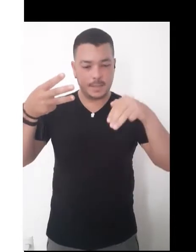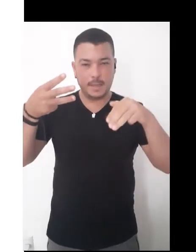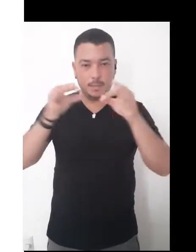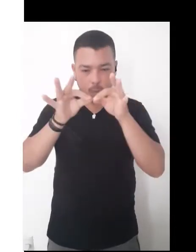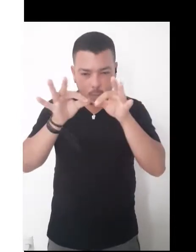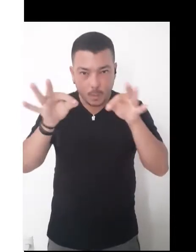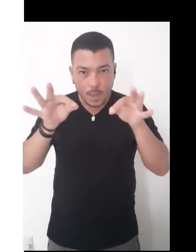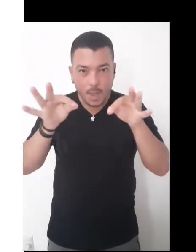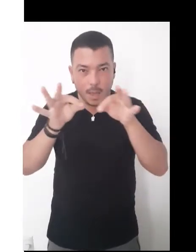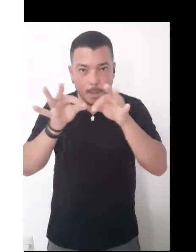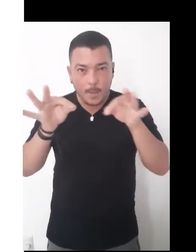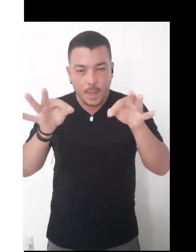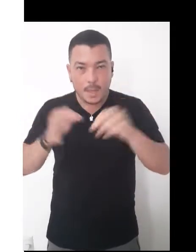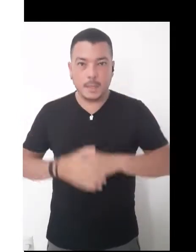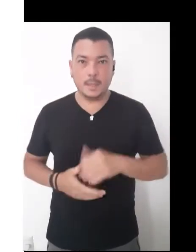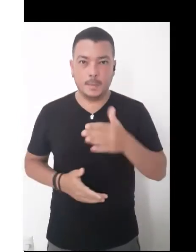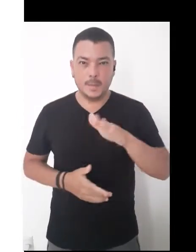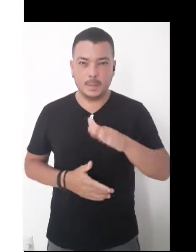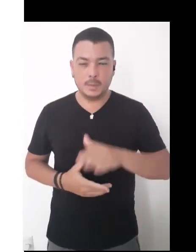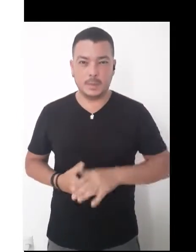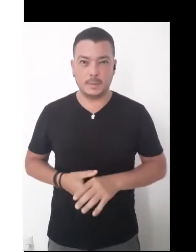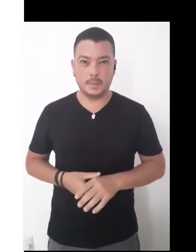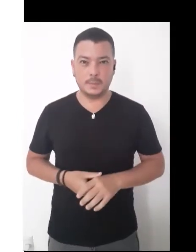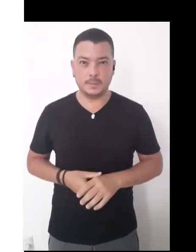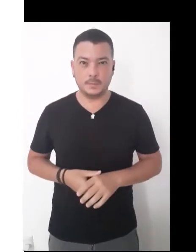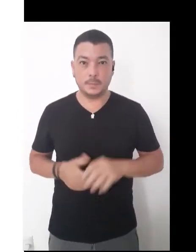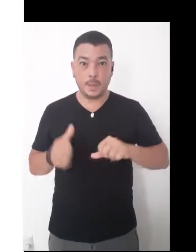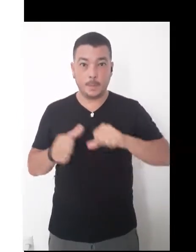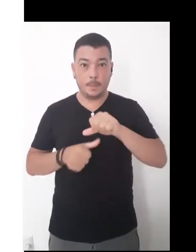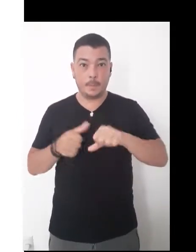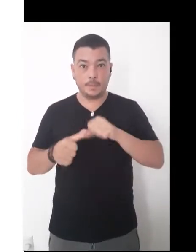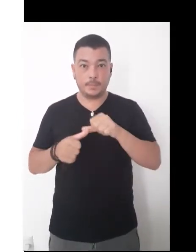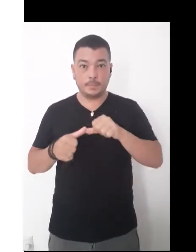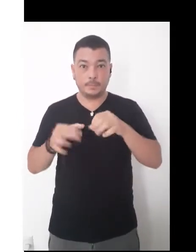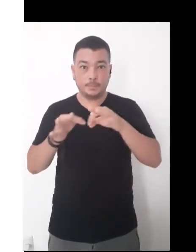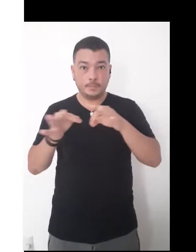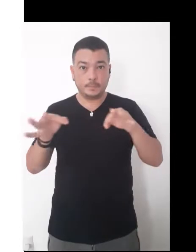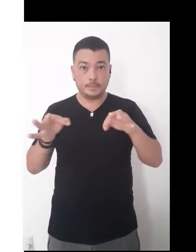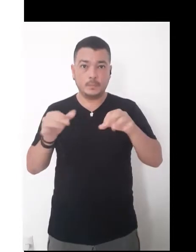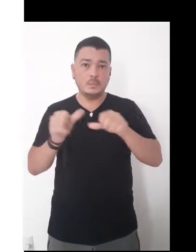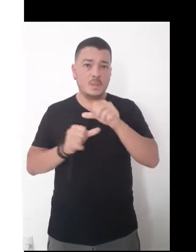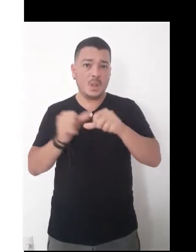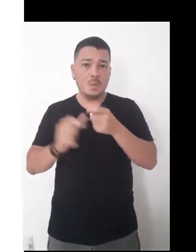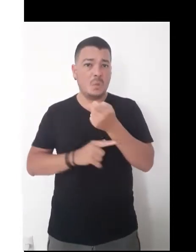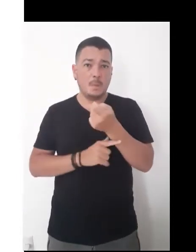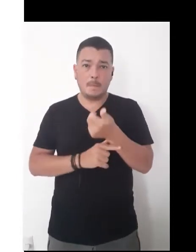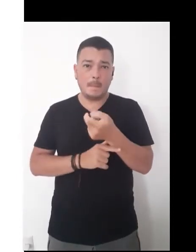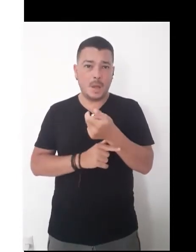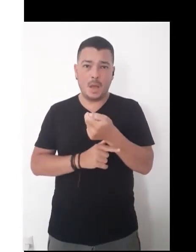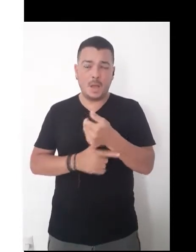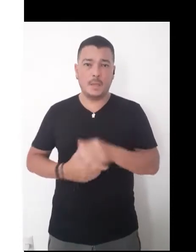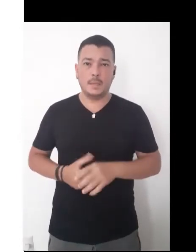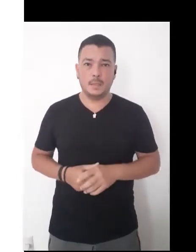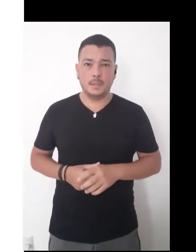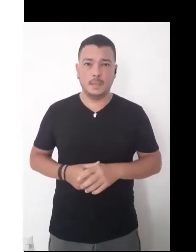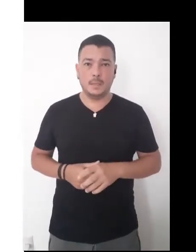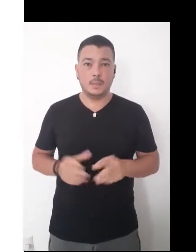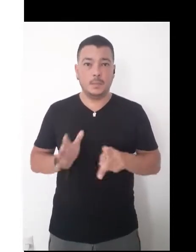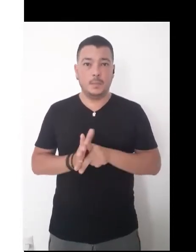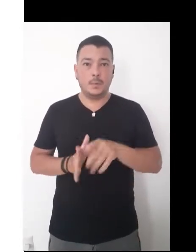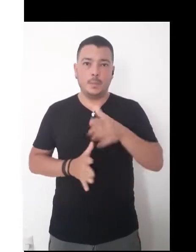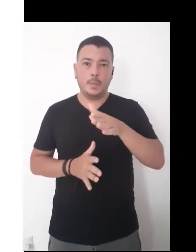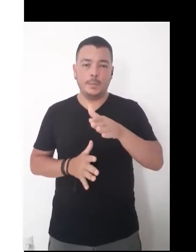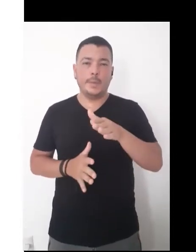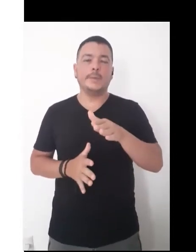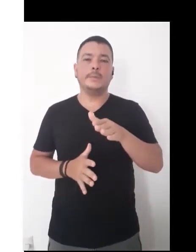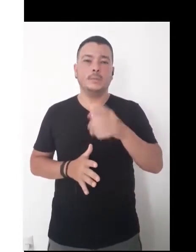3 centímetros aproximadamente. Né? A variação de tamanho mudou muito pouco. Né? Então elas são aproximadamente de mesmo